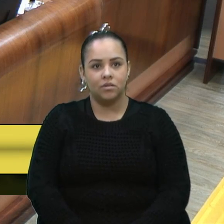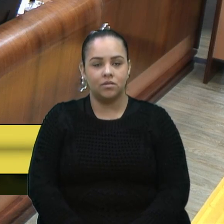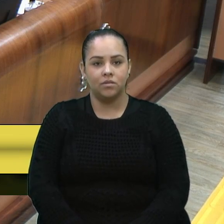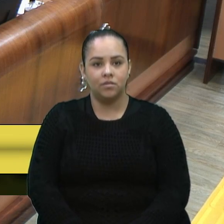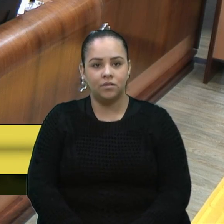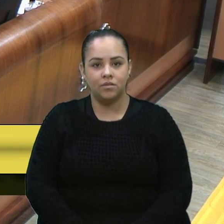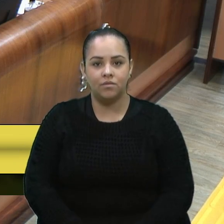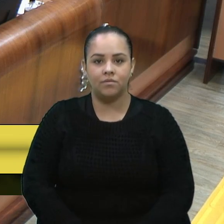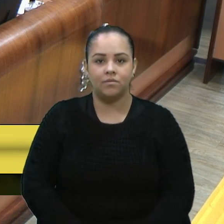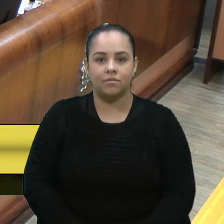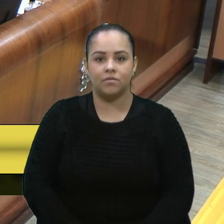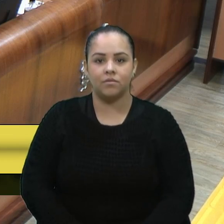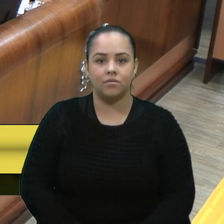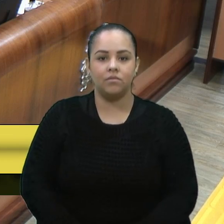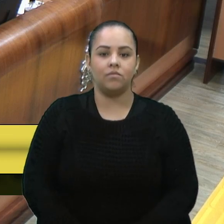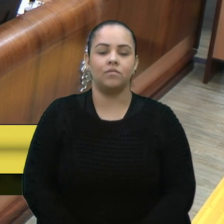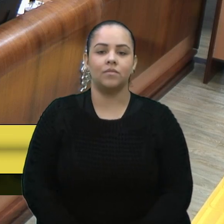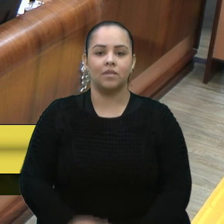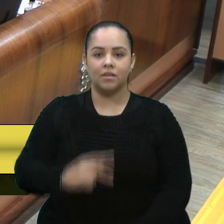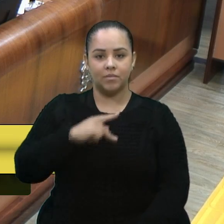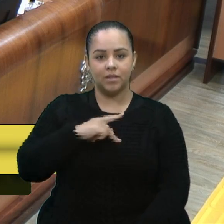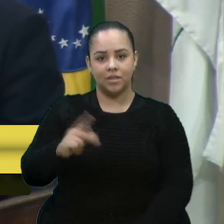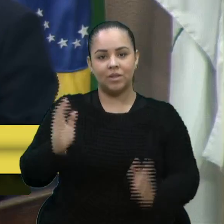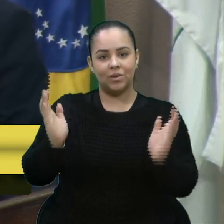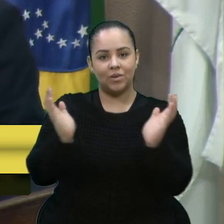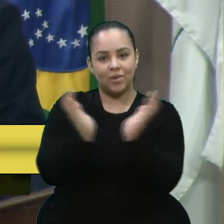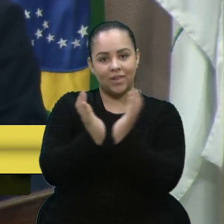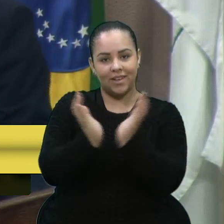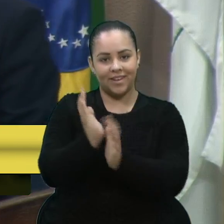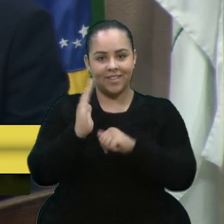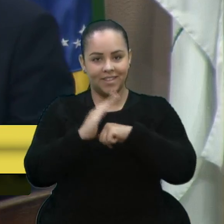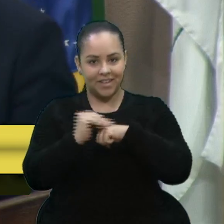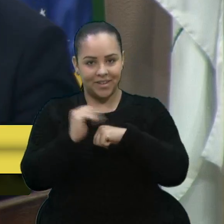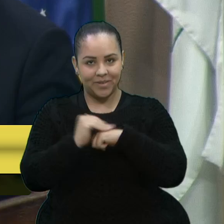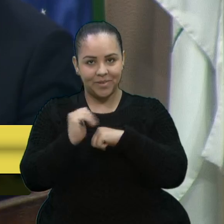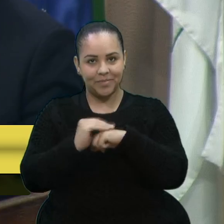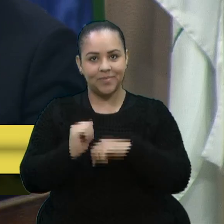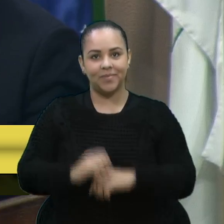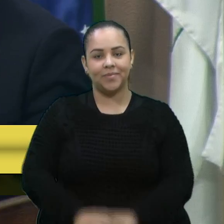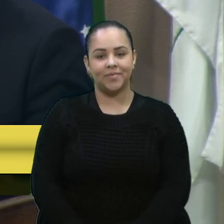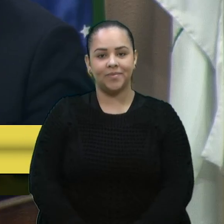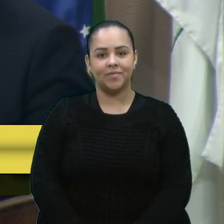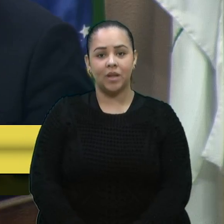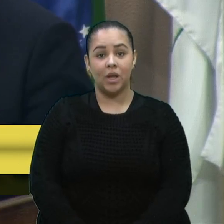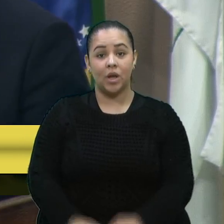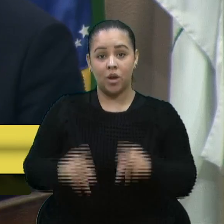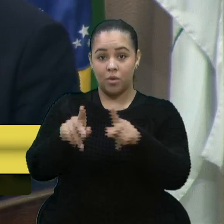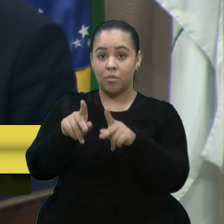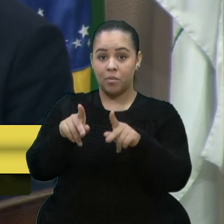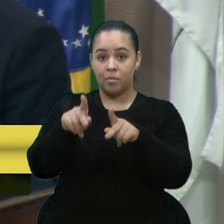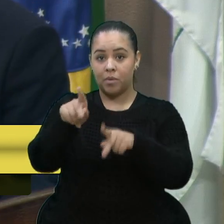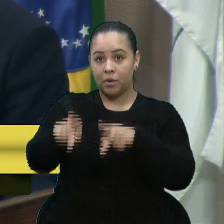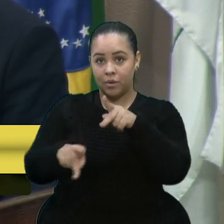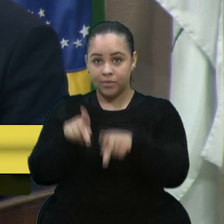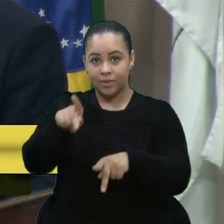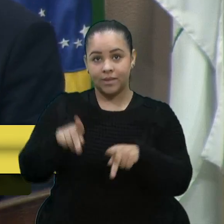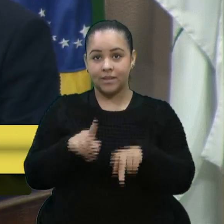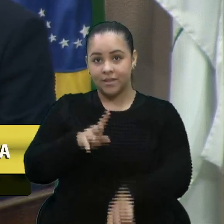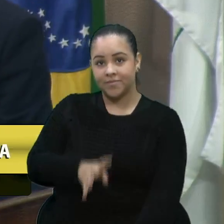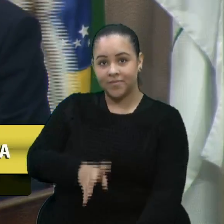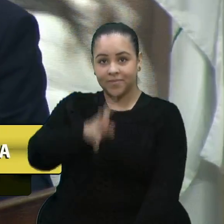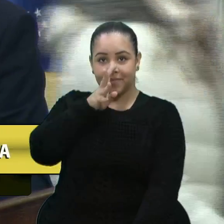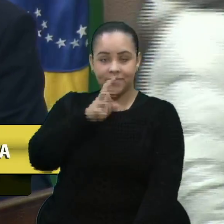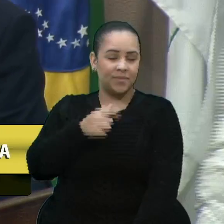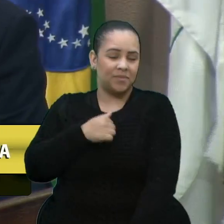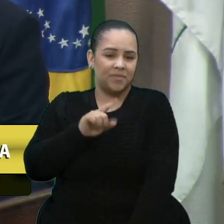Obrigado, senhor presidente, queridos colegas, nosso povo que nos acompanha. Bom, eu não vou fazer